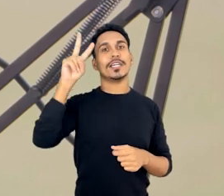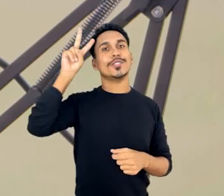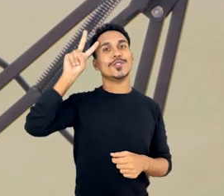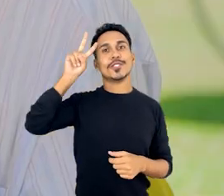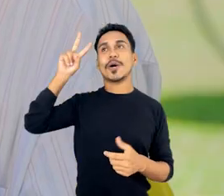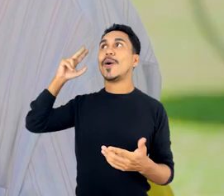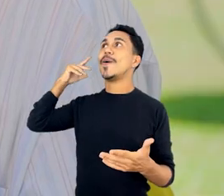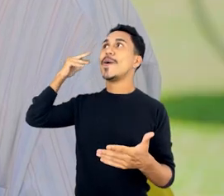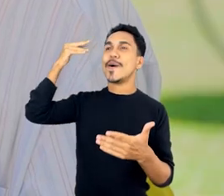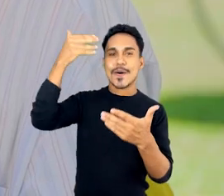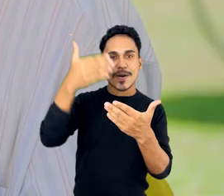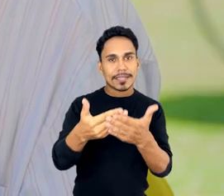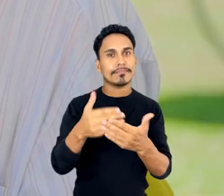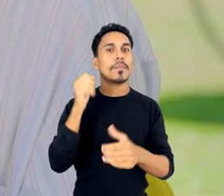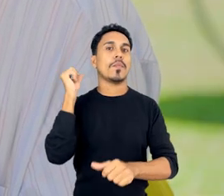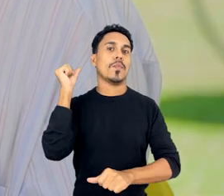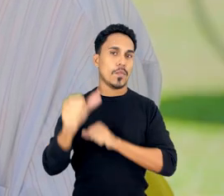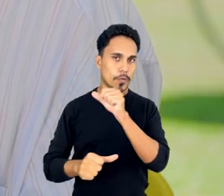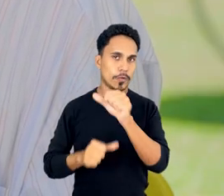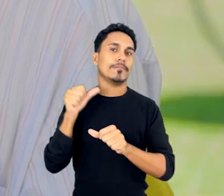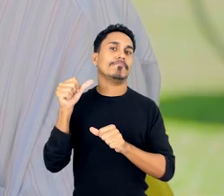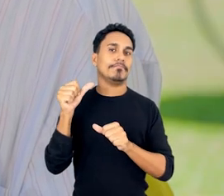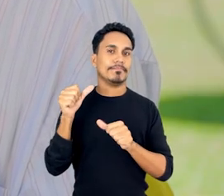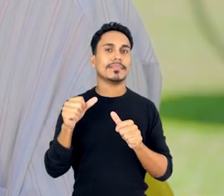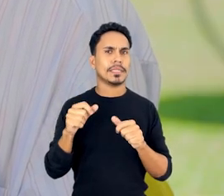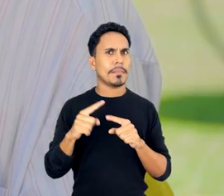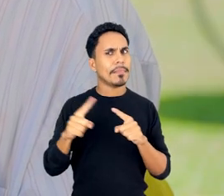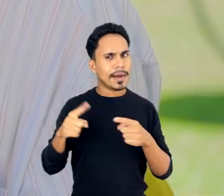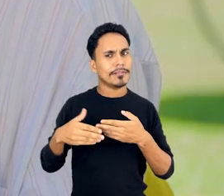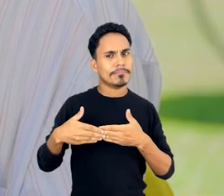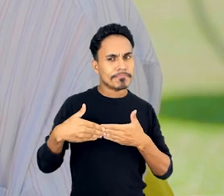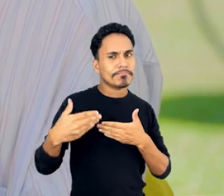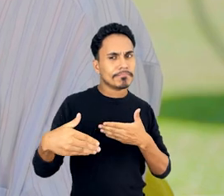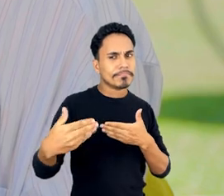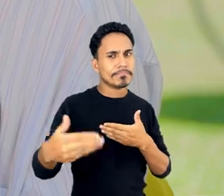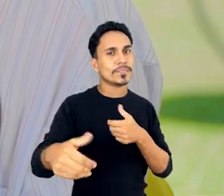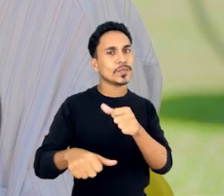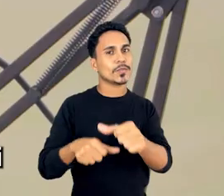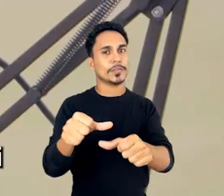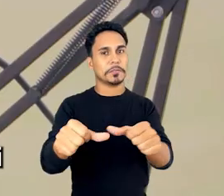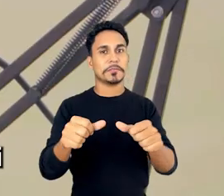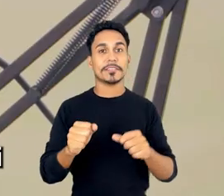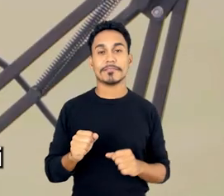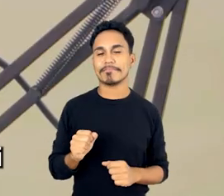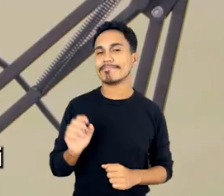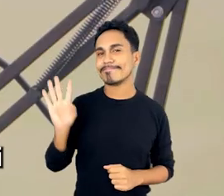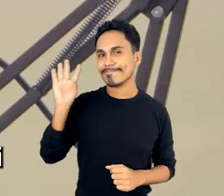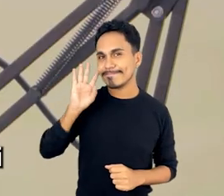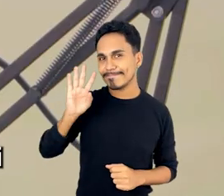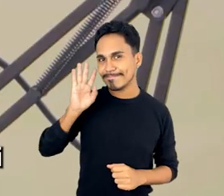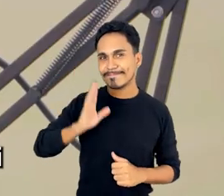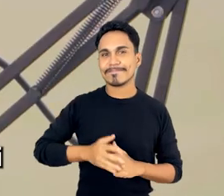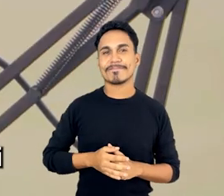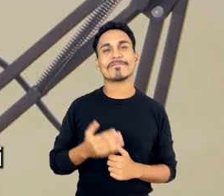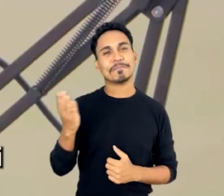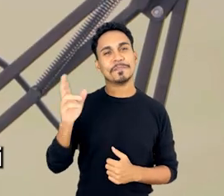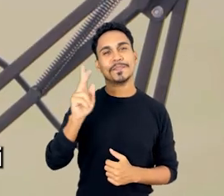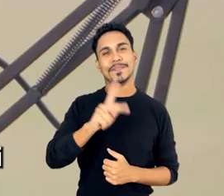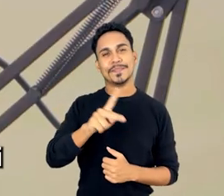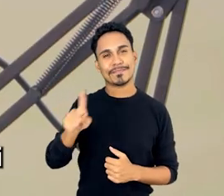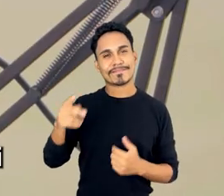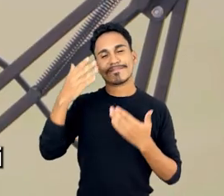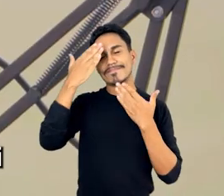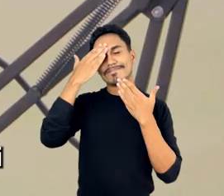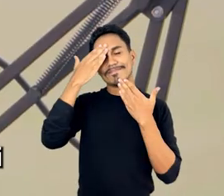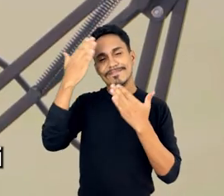histórica que precisa também ser mudado Mas vem sendo mudado bacana Professor